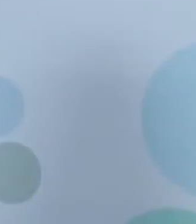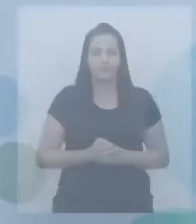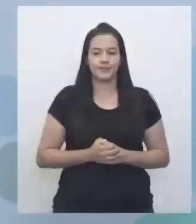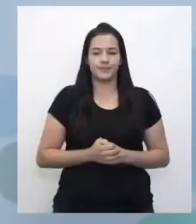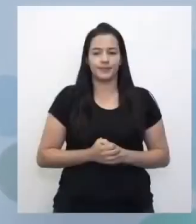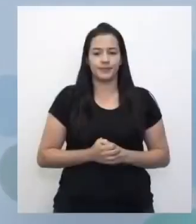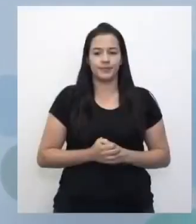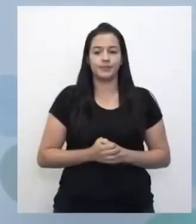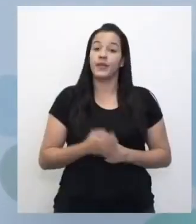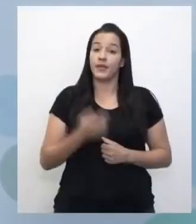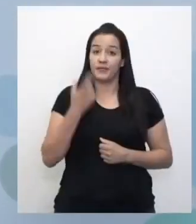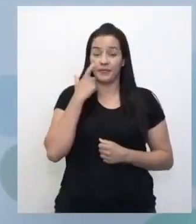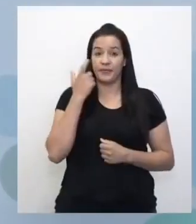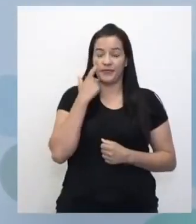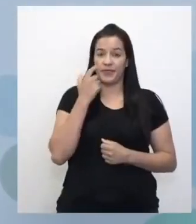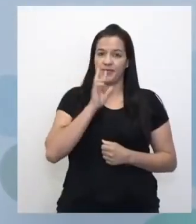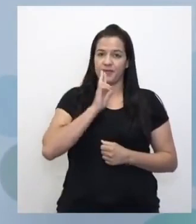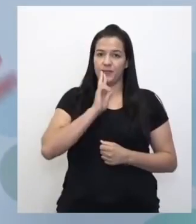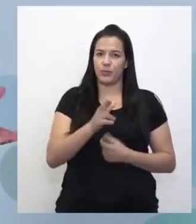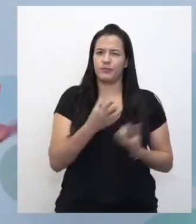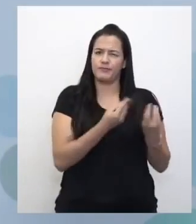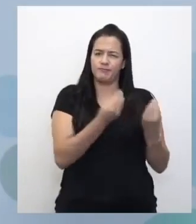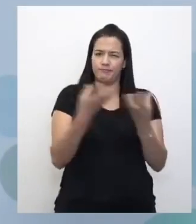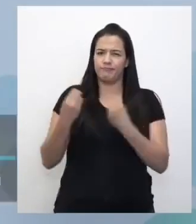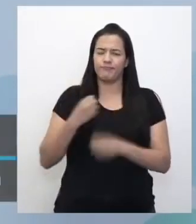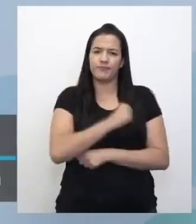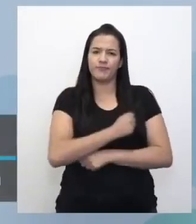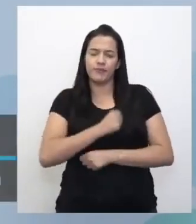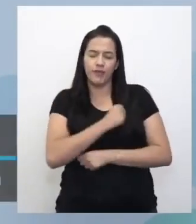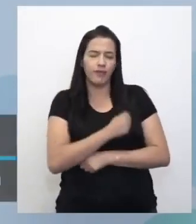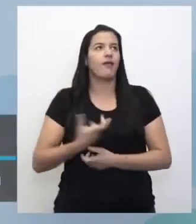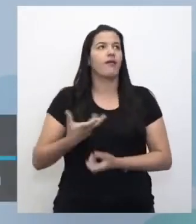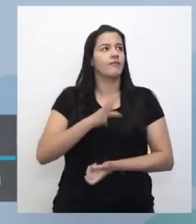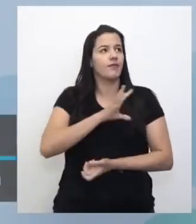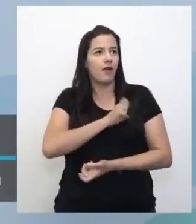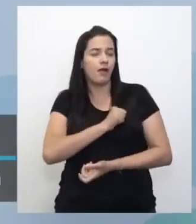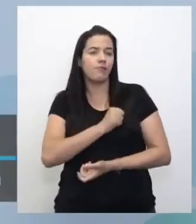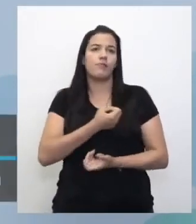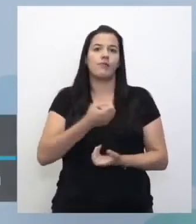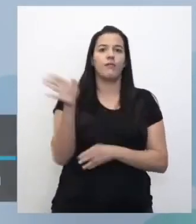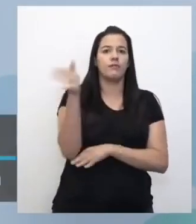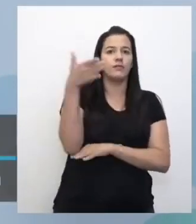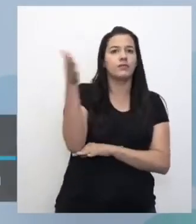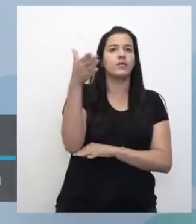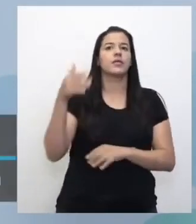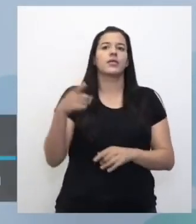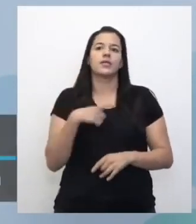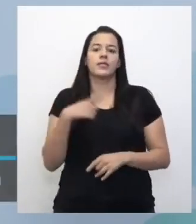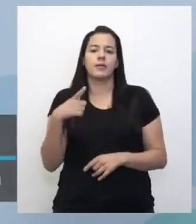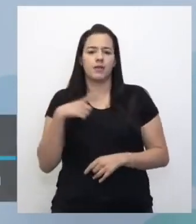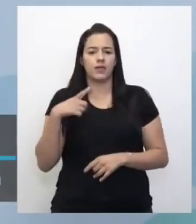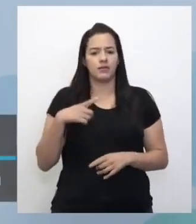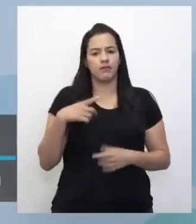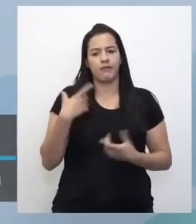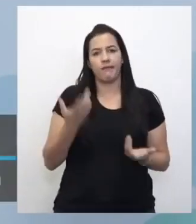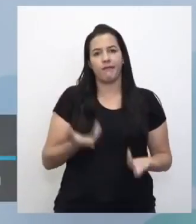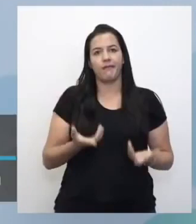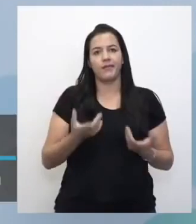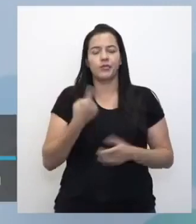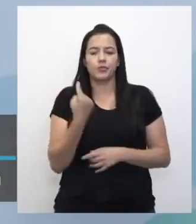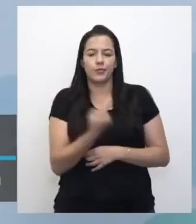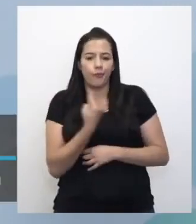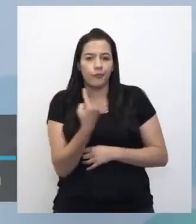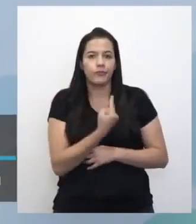Vamos lá as respostas. Então, muita saudade, amor à pátria, ufanismo, solidão, a terra que amava.